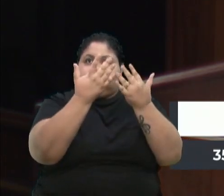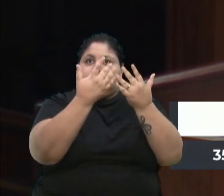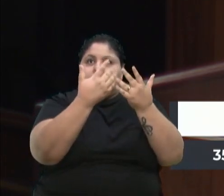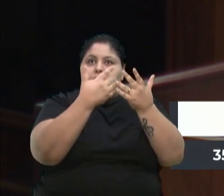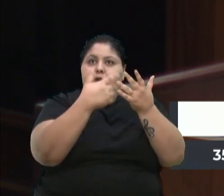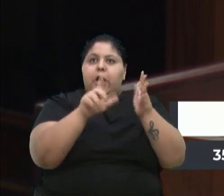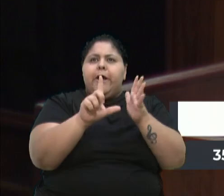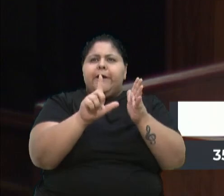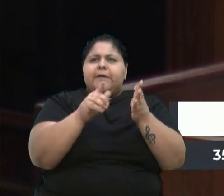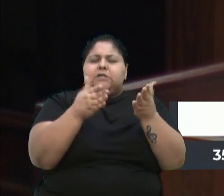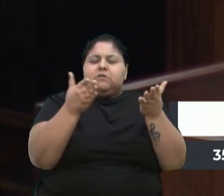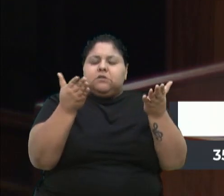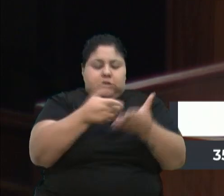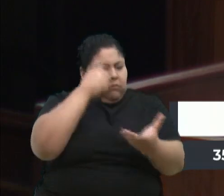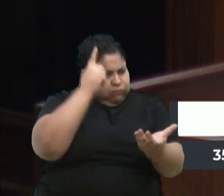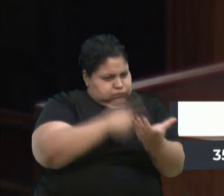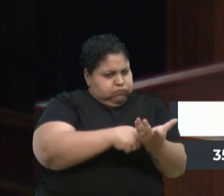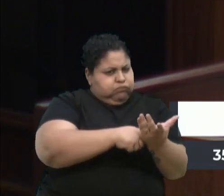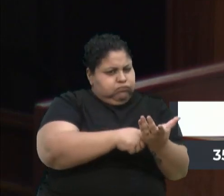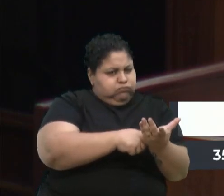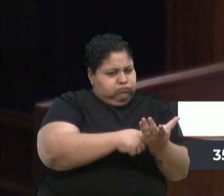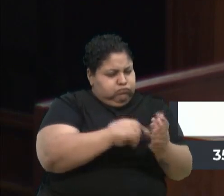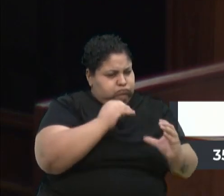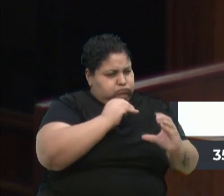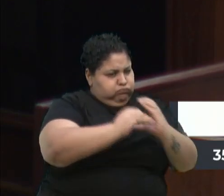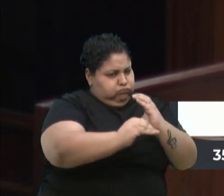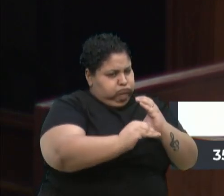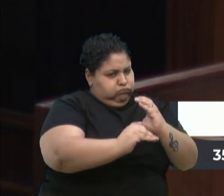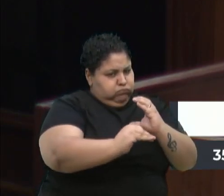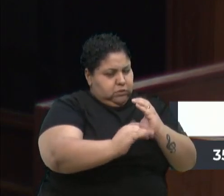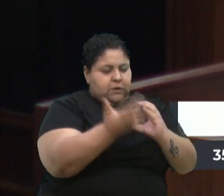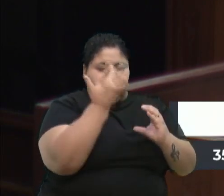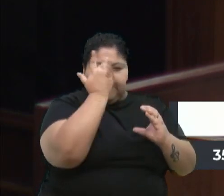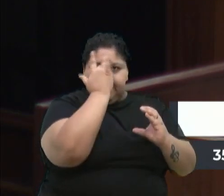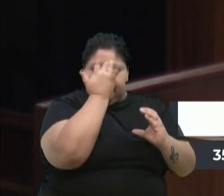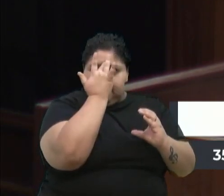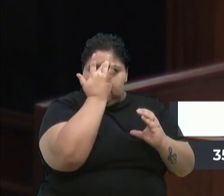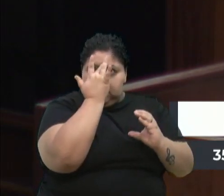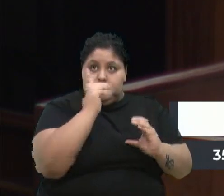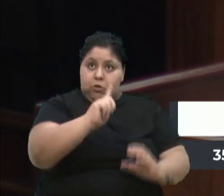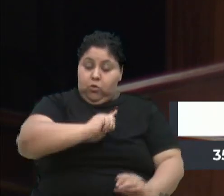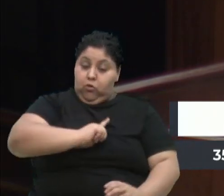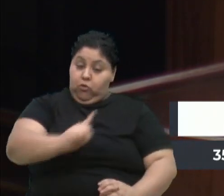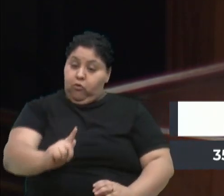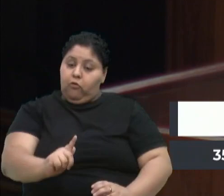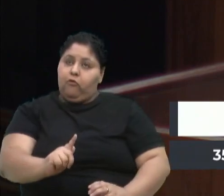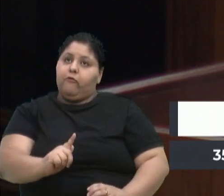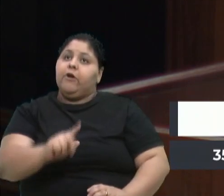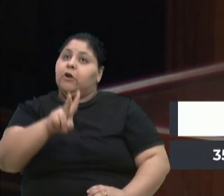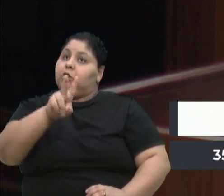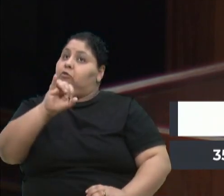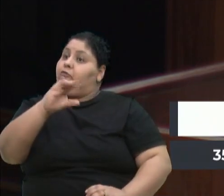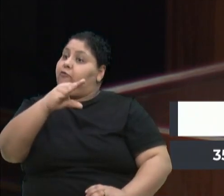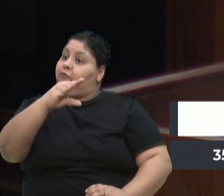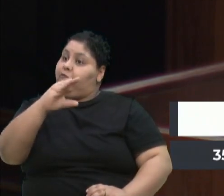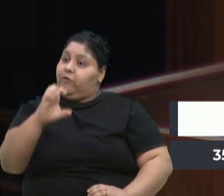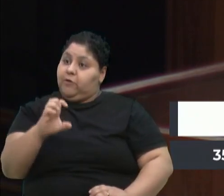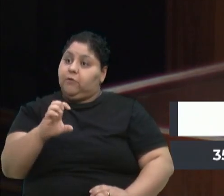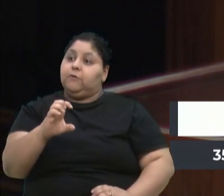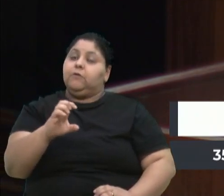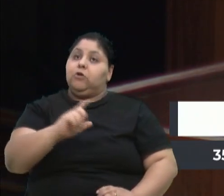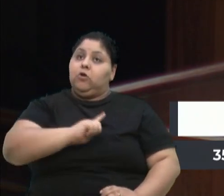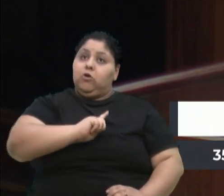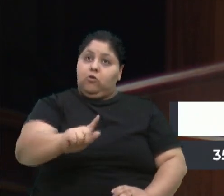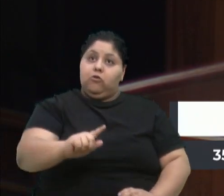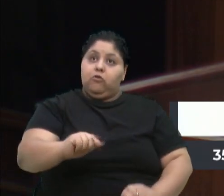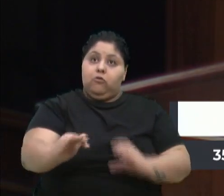federal lá para a Índia. O governo disponibilizou toda a equipe, o vice-presidente, o governador recebeu